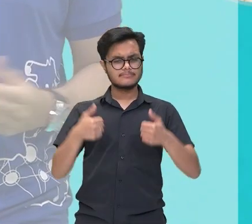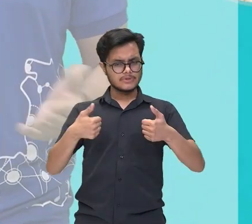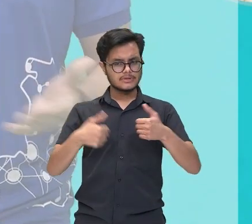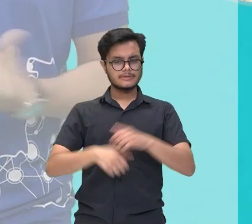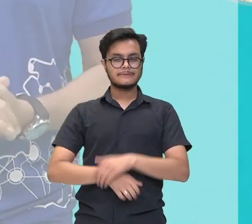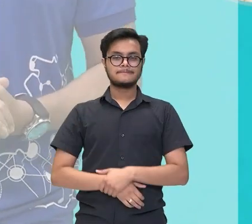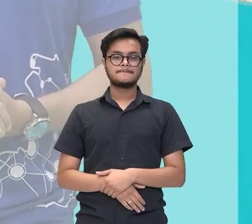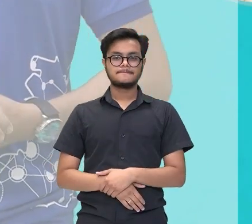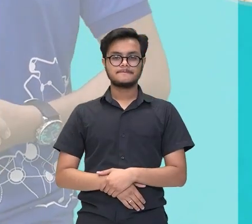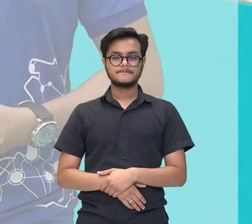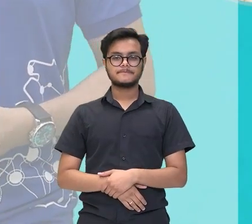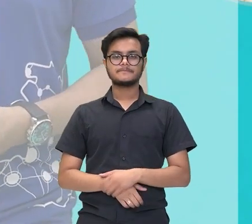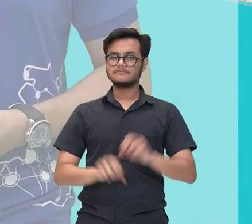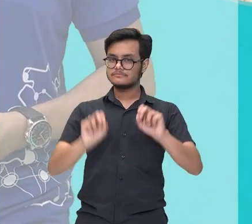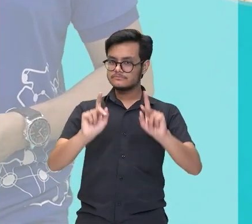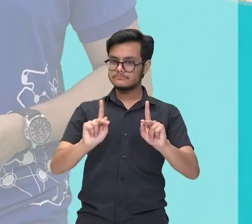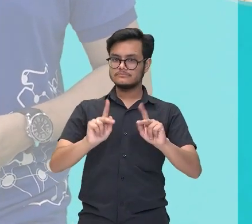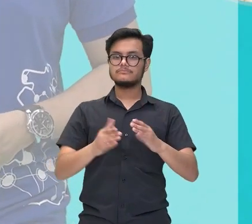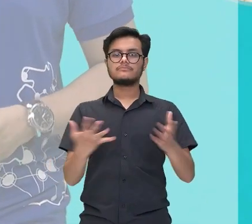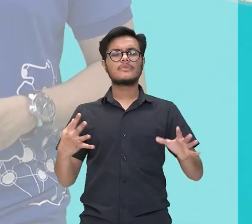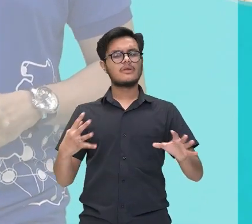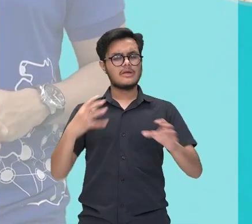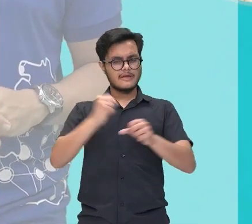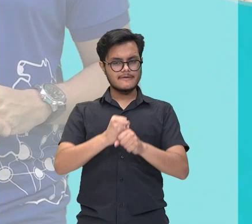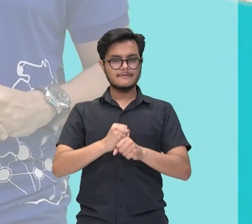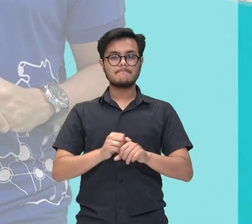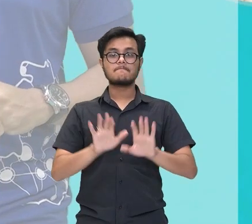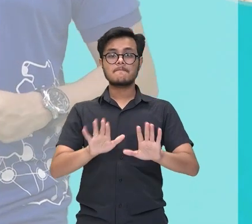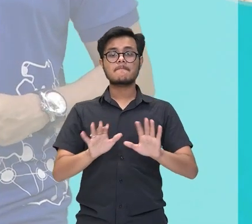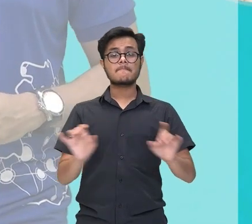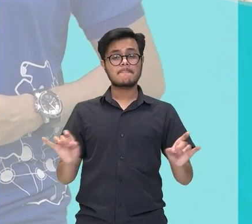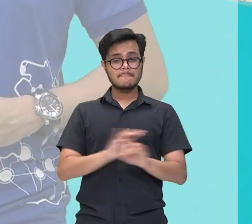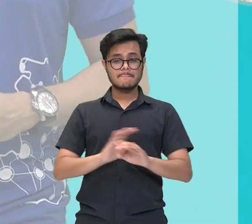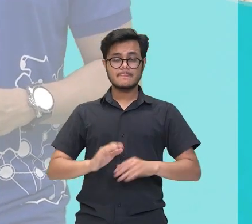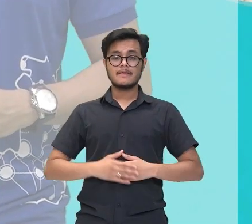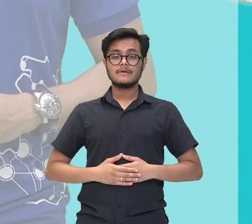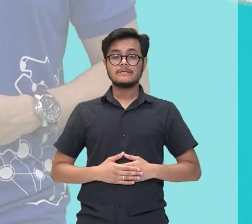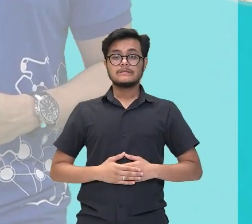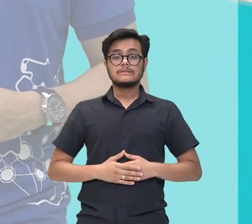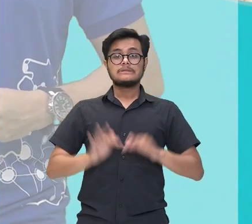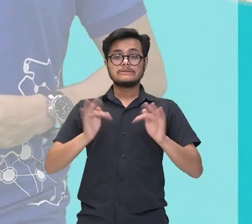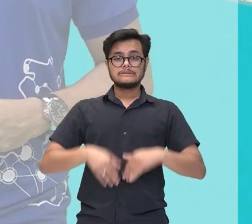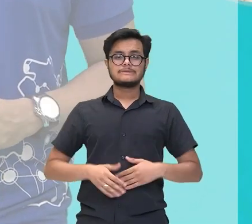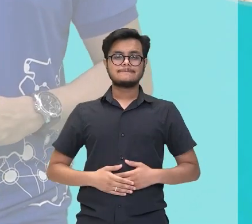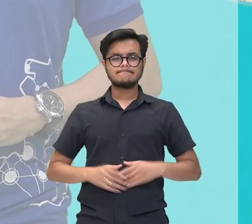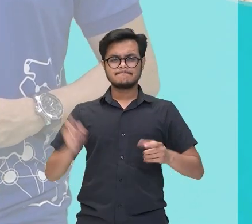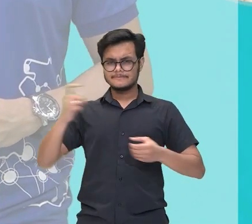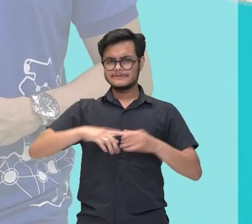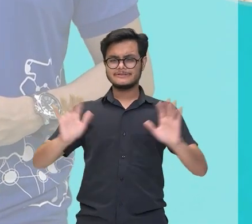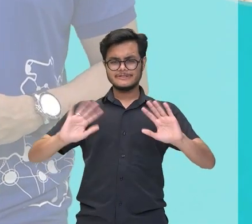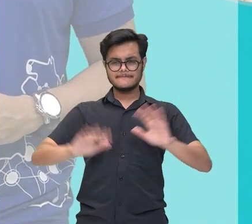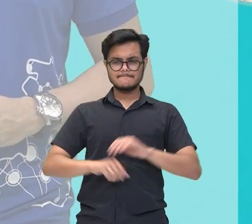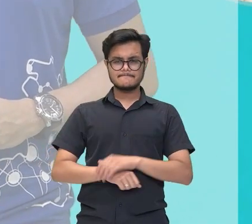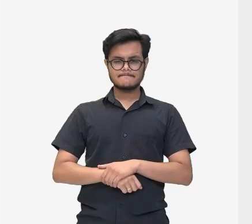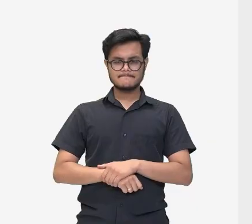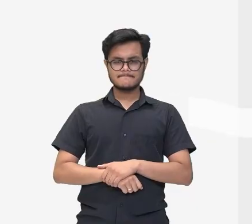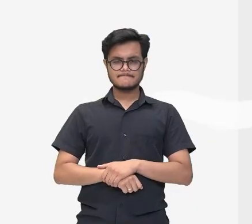gente? Então é isso, essa é a nossa revisão, nós vamos ficando por aqui e voltamos a qualquer momento.